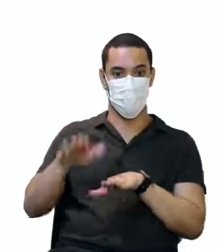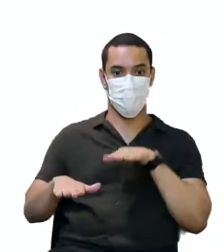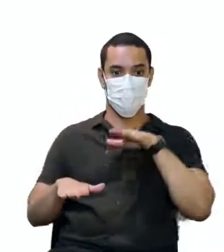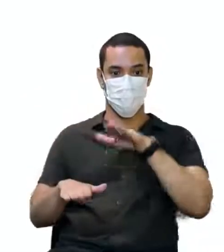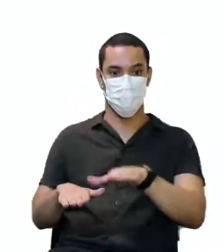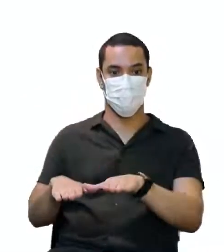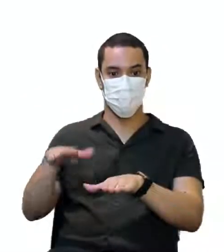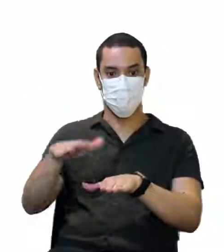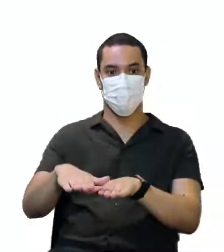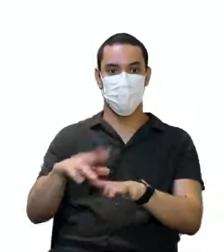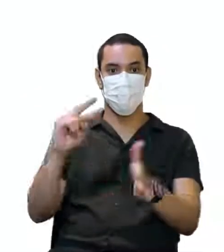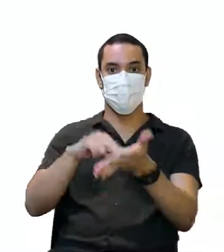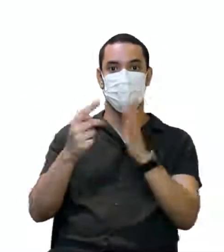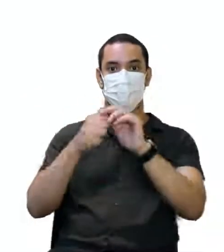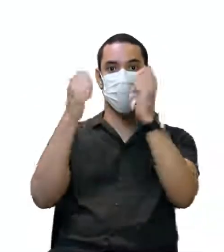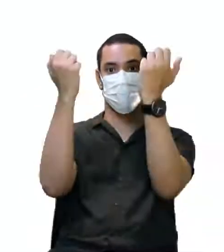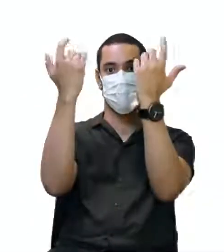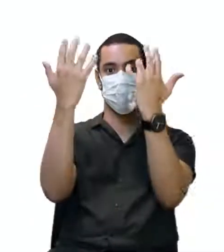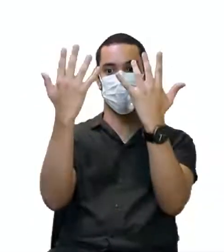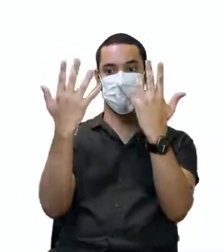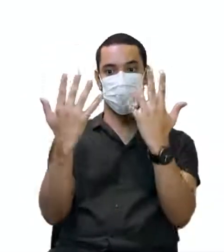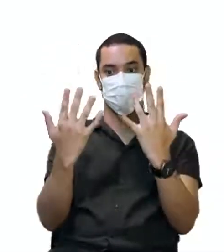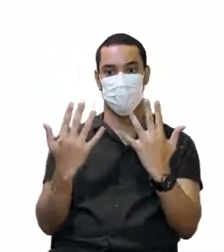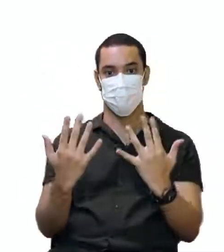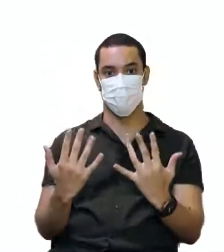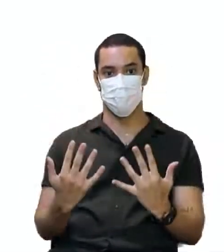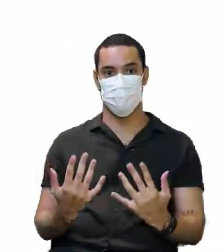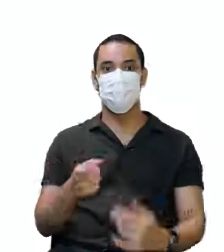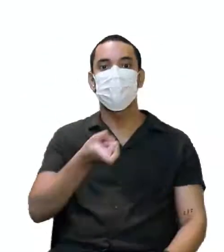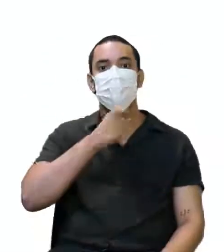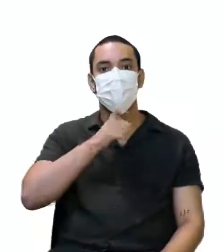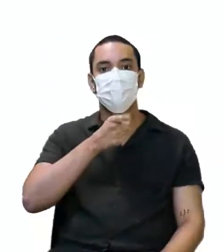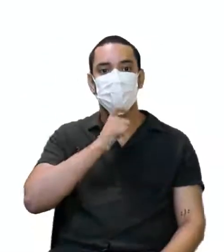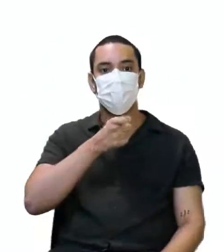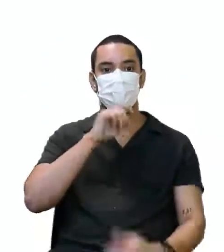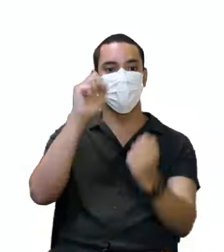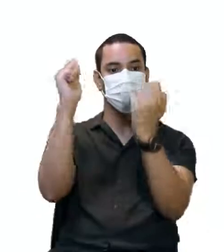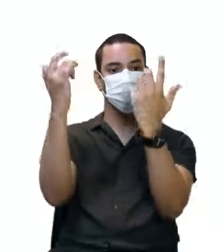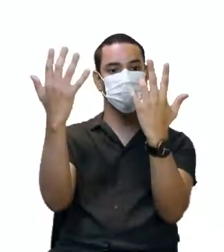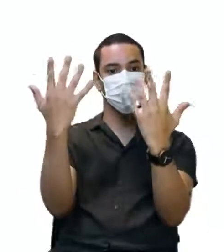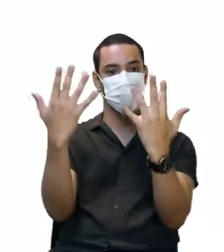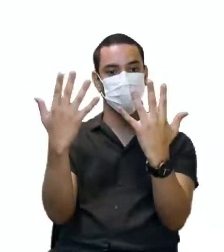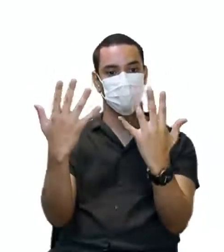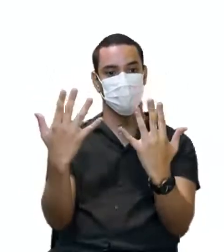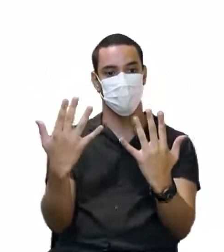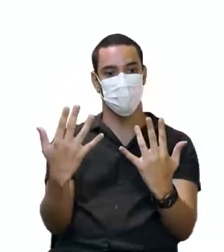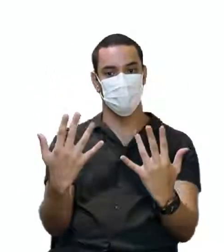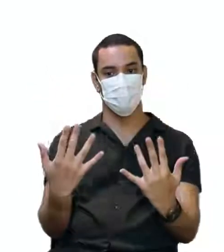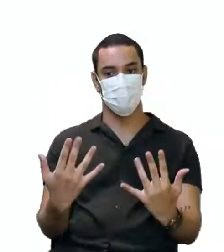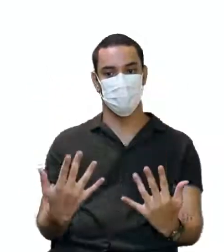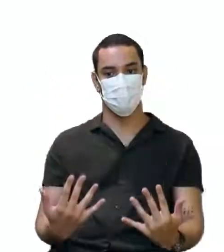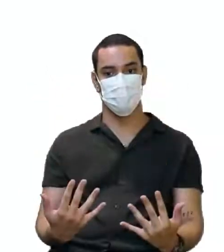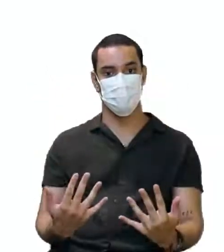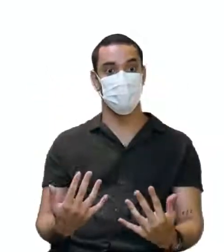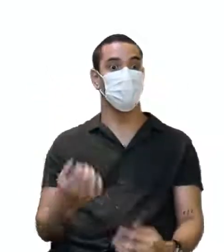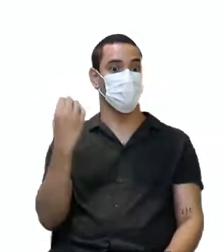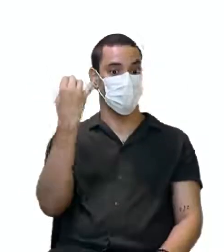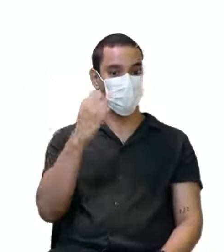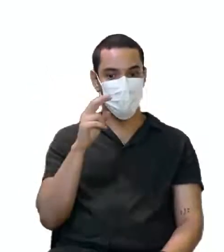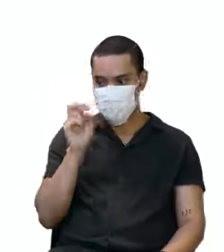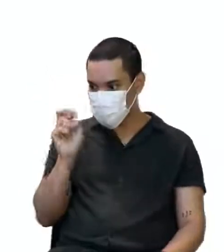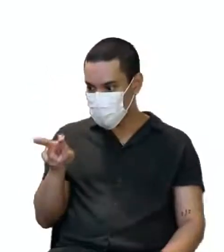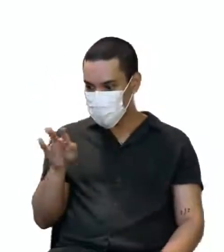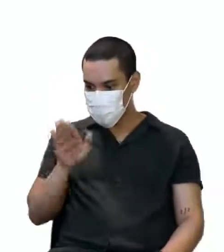presença de quê? Neve. Então, eles estão deixando um rastro aí. Essa companhia,